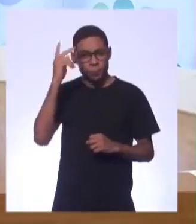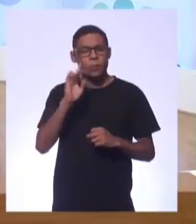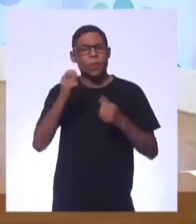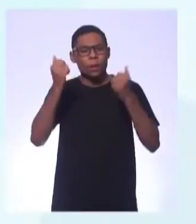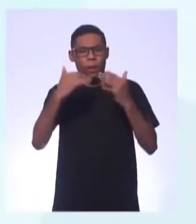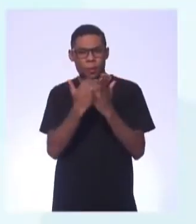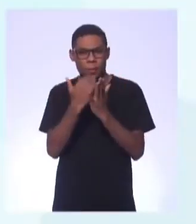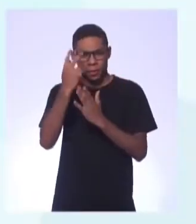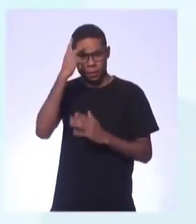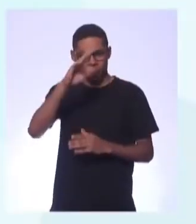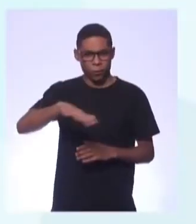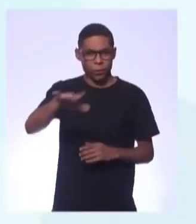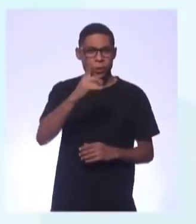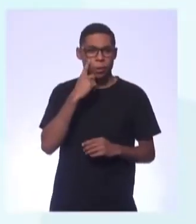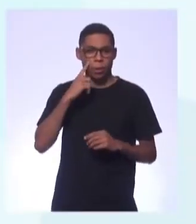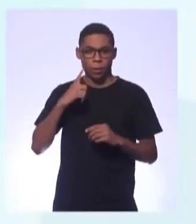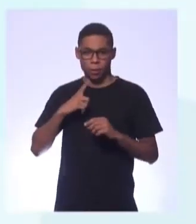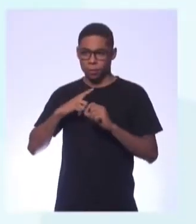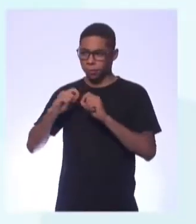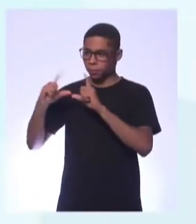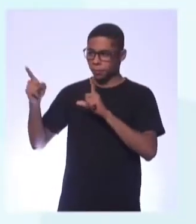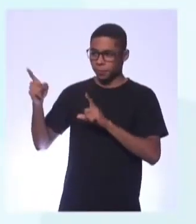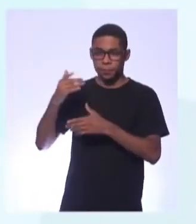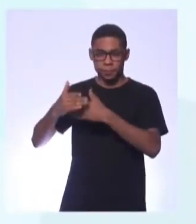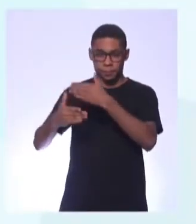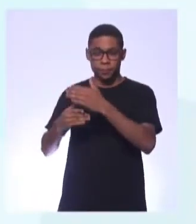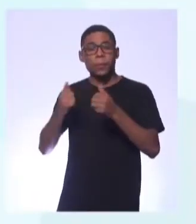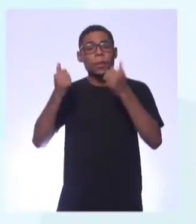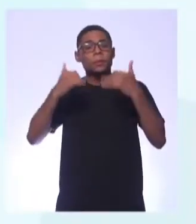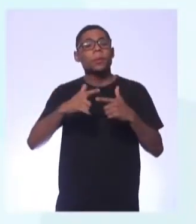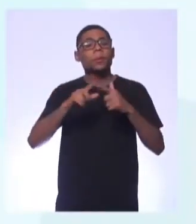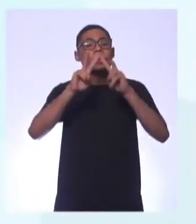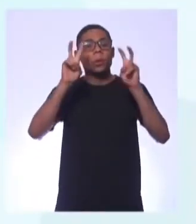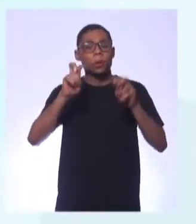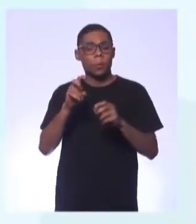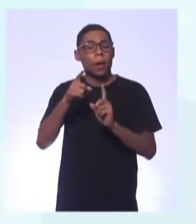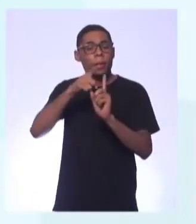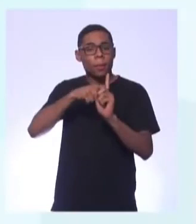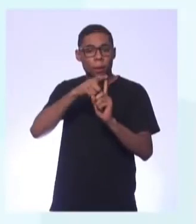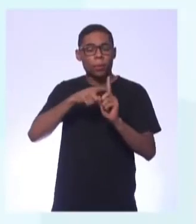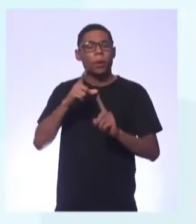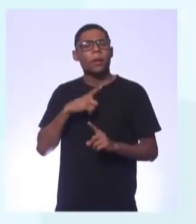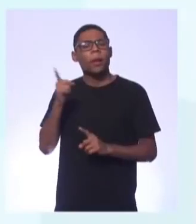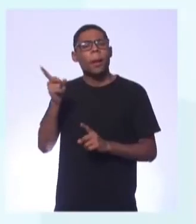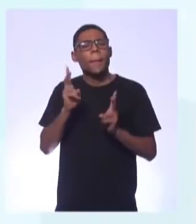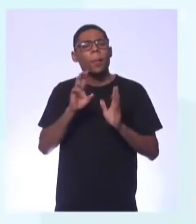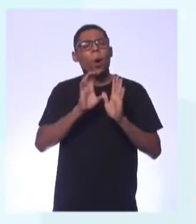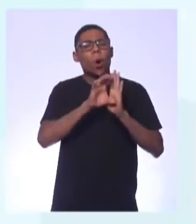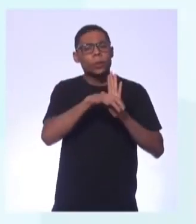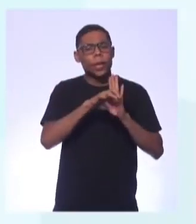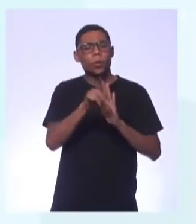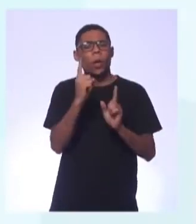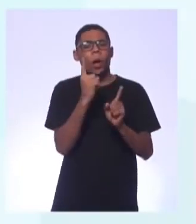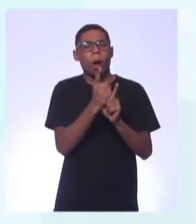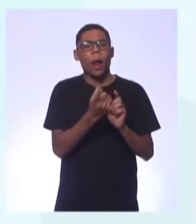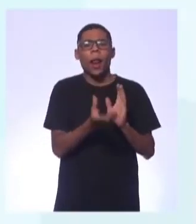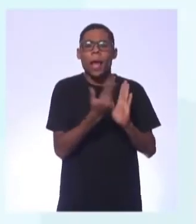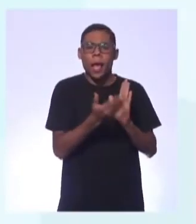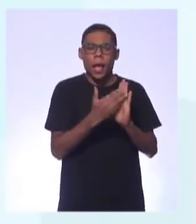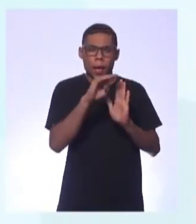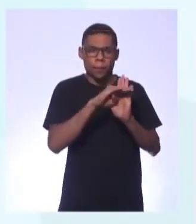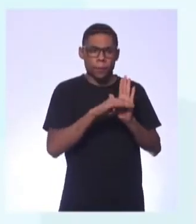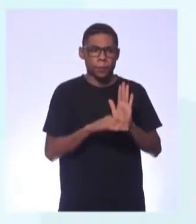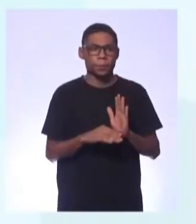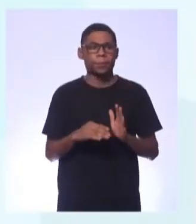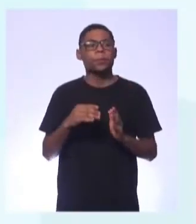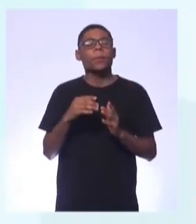pouquinho aí, esse slide que fala lá, temperatura, né? E aí tem esse conceito aí que você encontra em livros, né? Grau da agitação